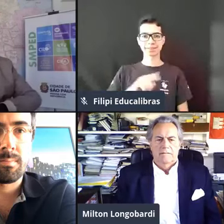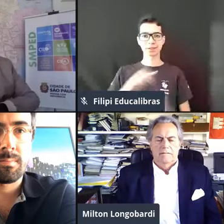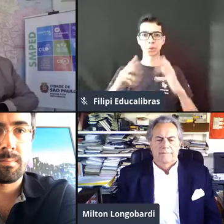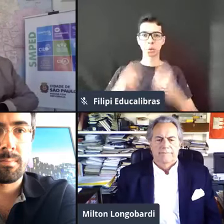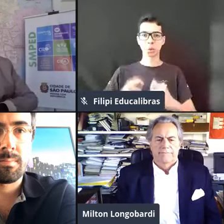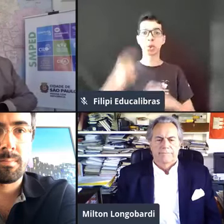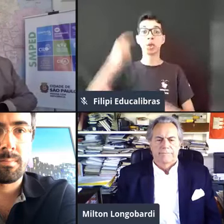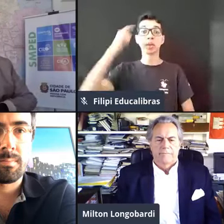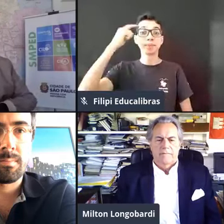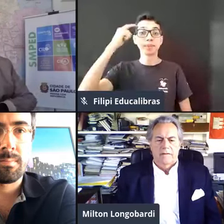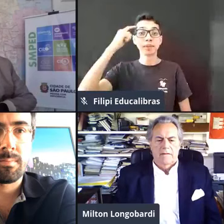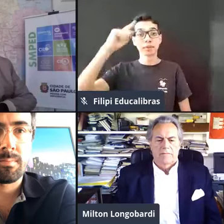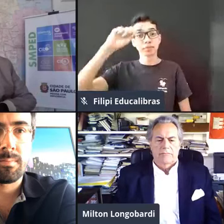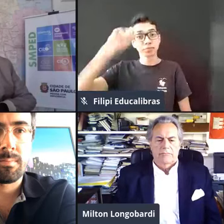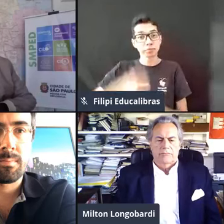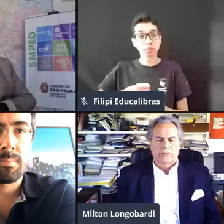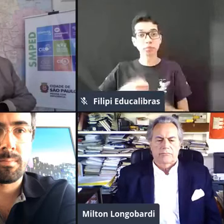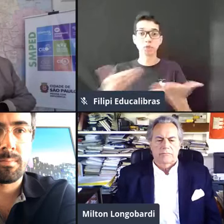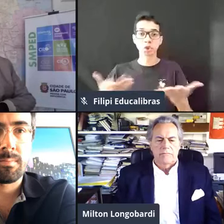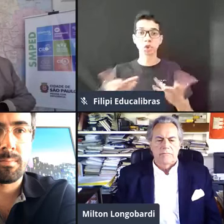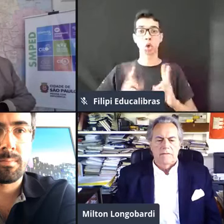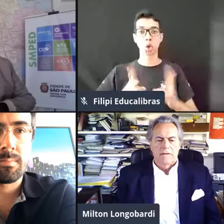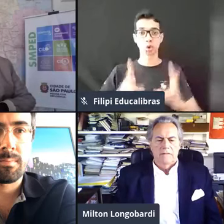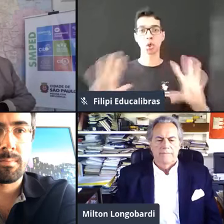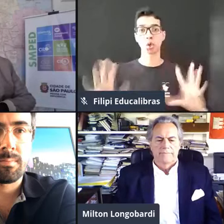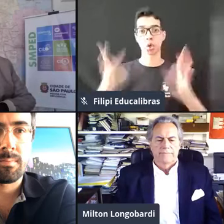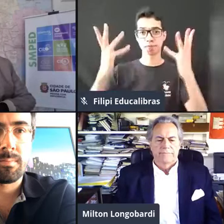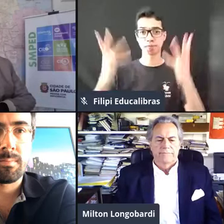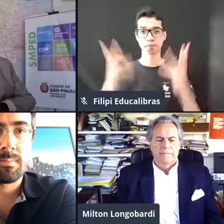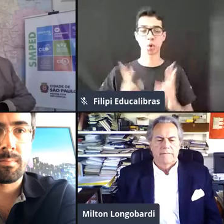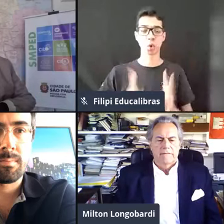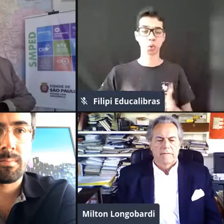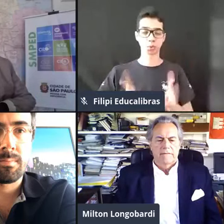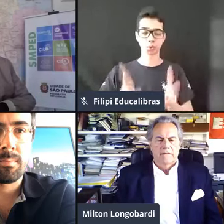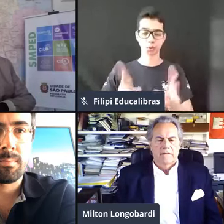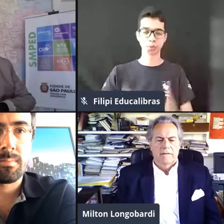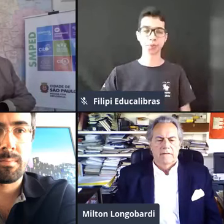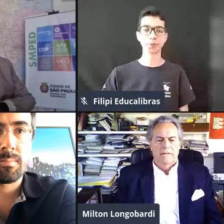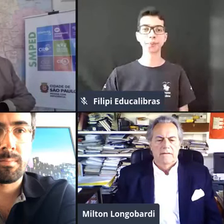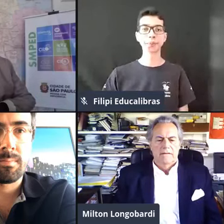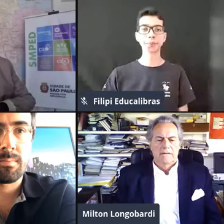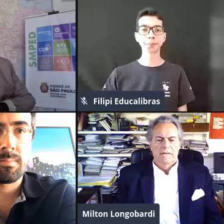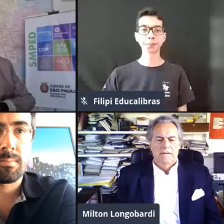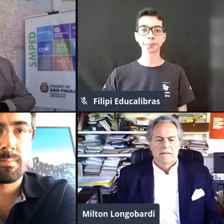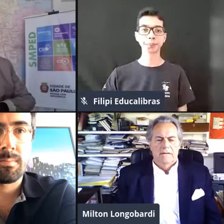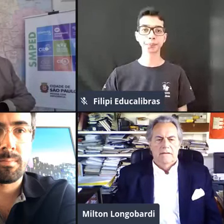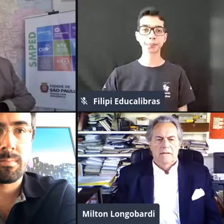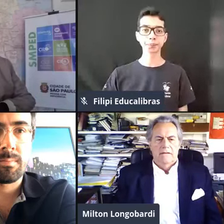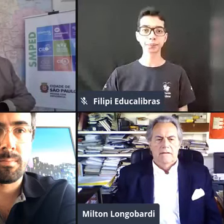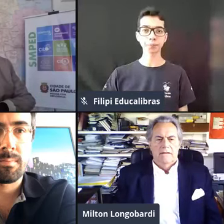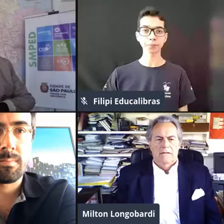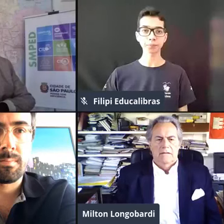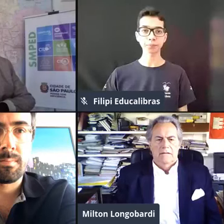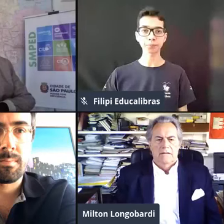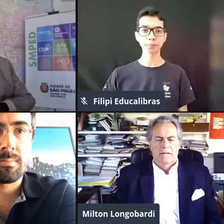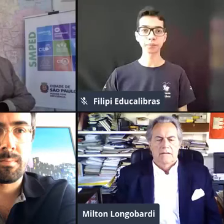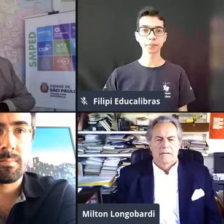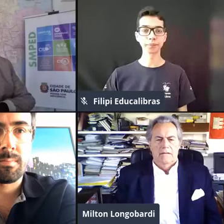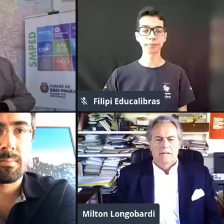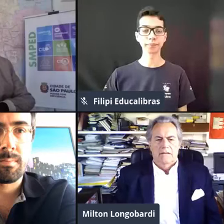comemorando. Está tocando alguma coisa aqui. Desliga o e-mail para o... Pode fechar.